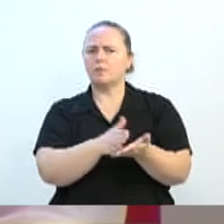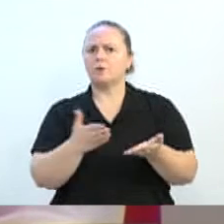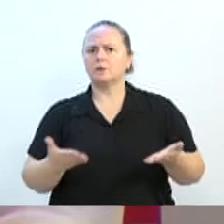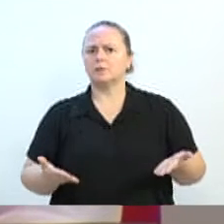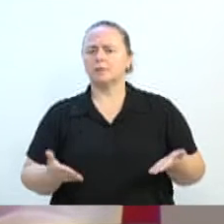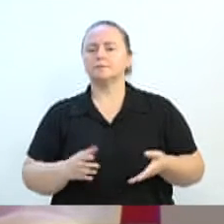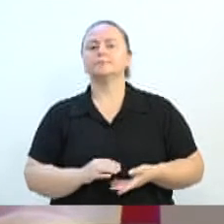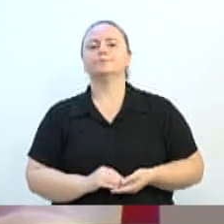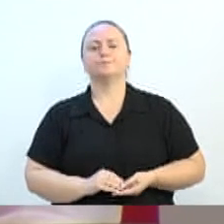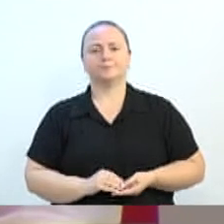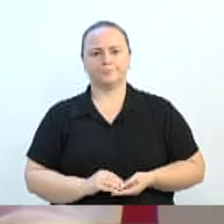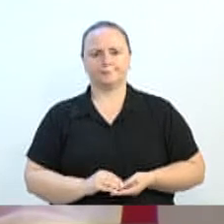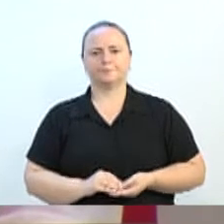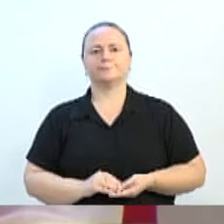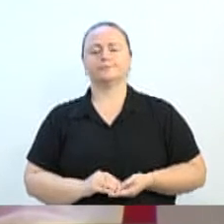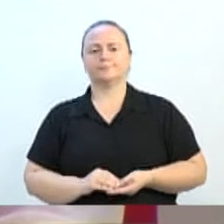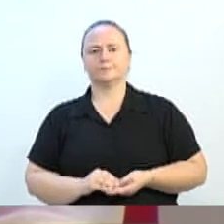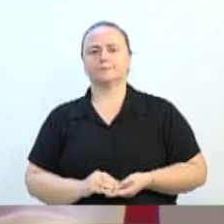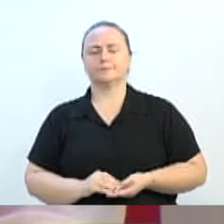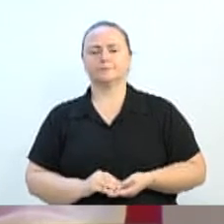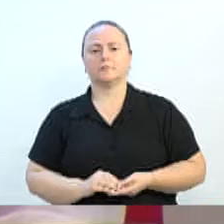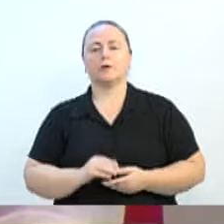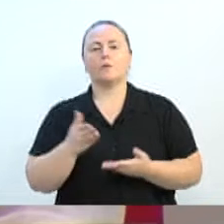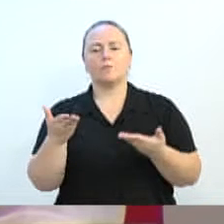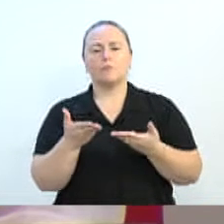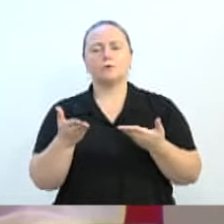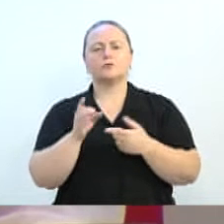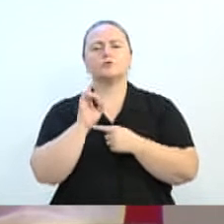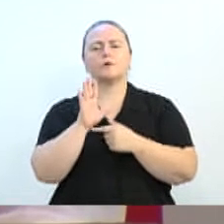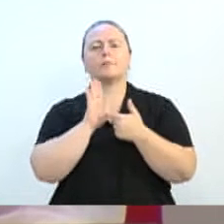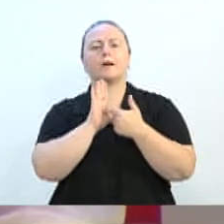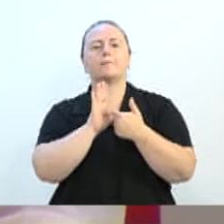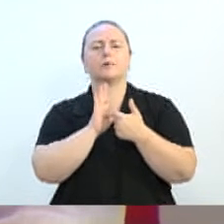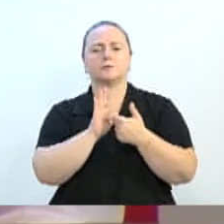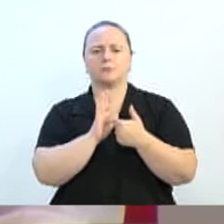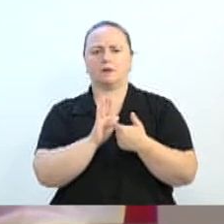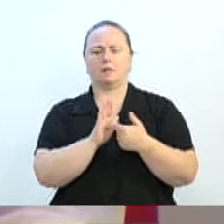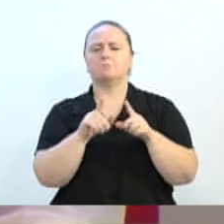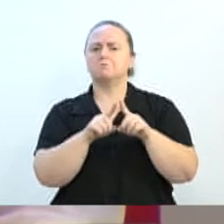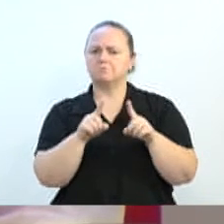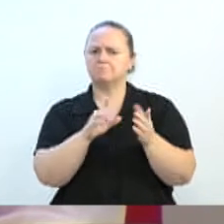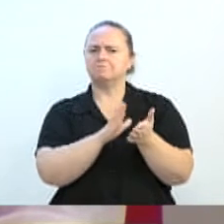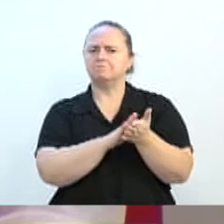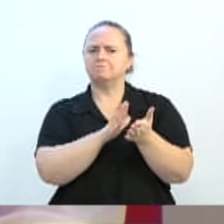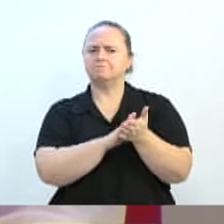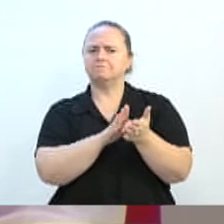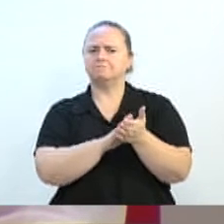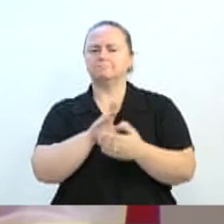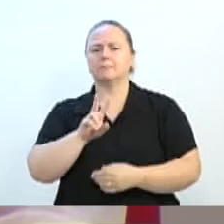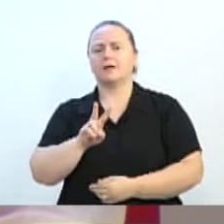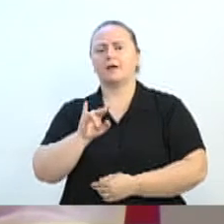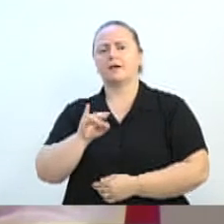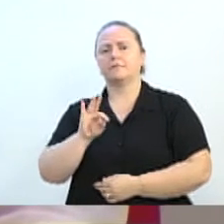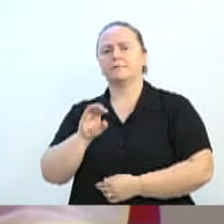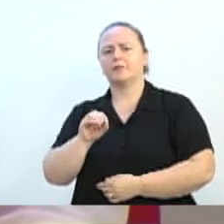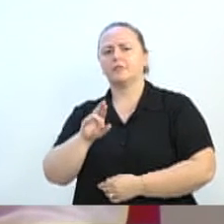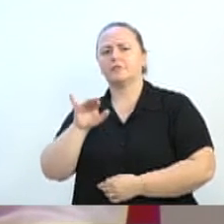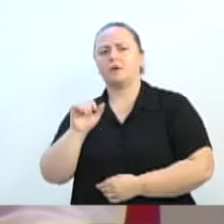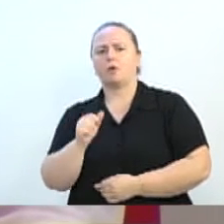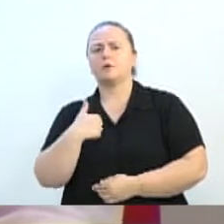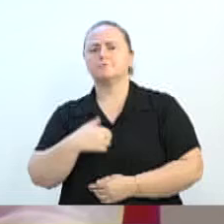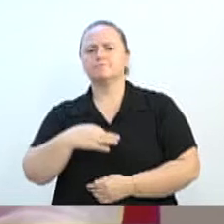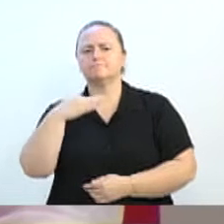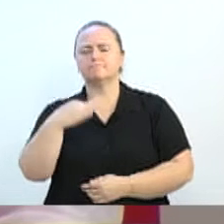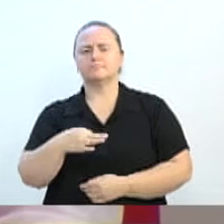multa então eu trouxe essa matéria só para mostrar um exemplo Parabéns Vitória eu tenho certeza que você vai conseguir uma